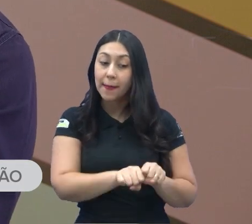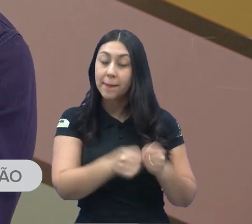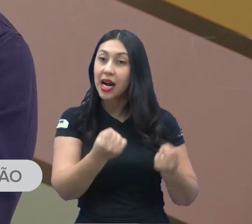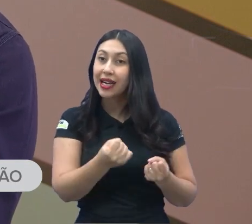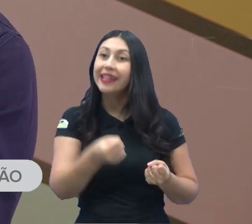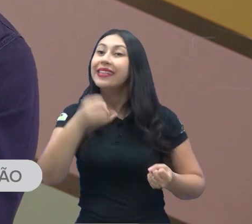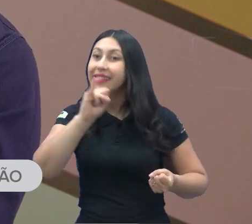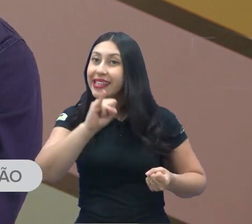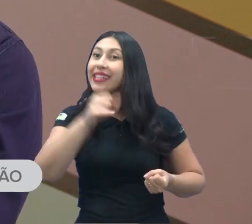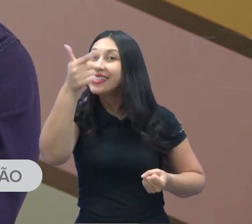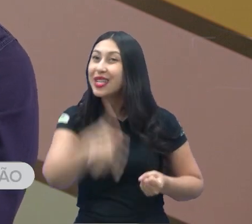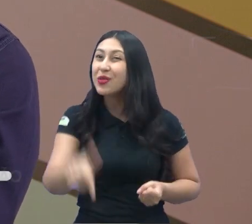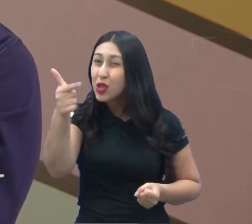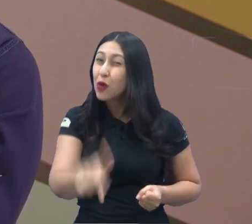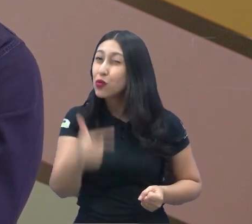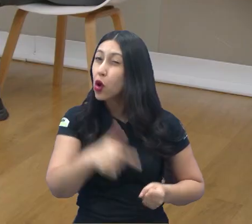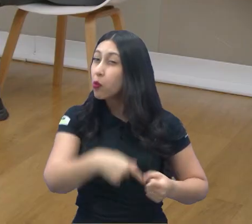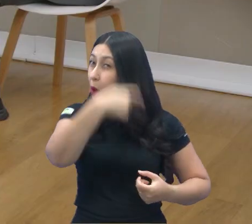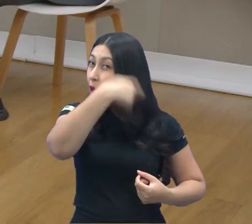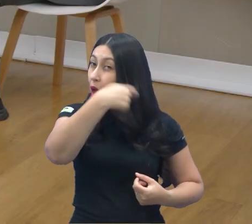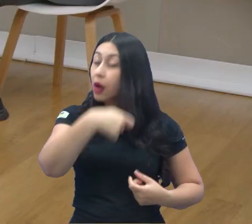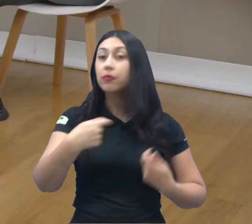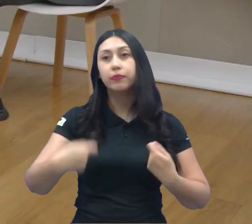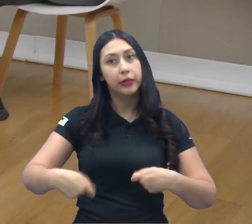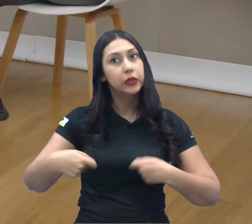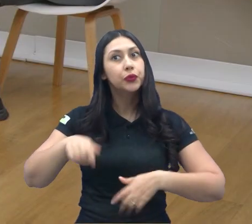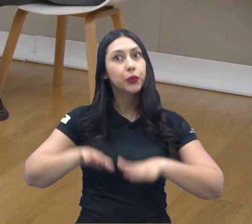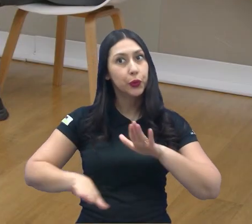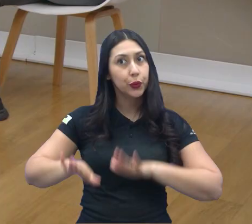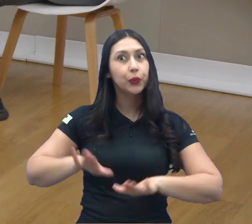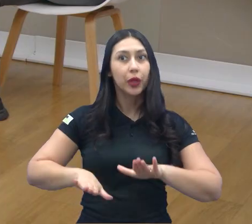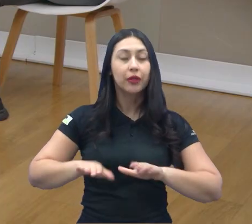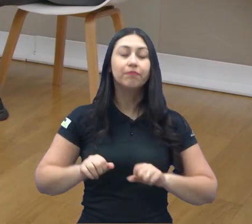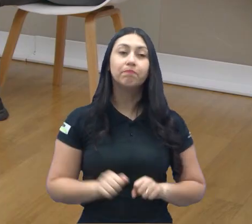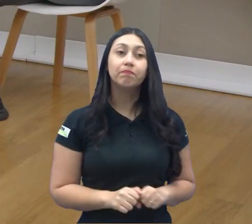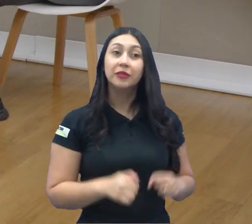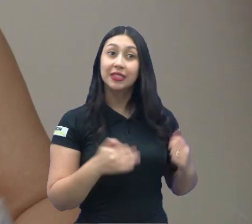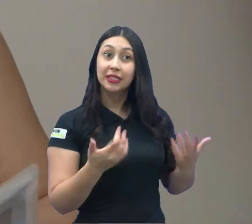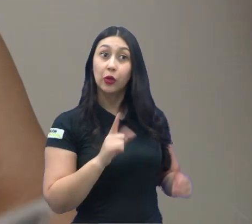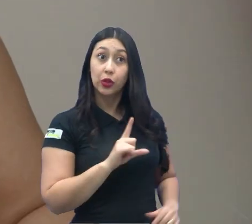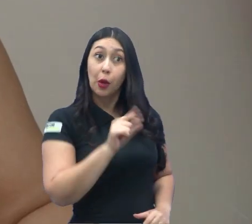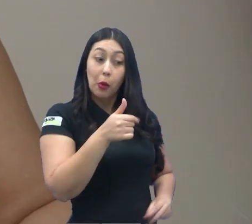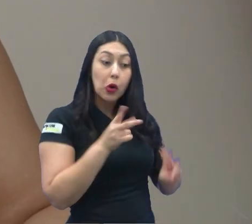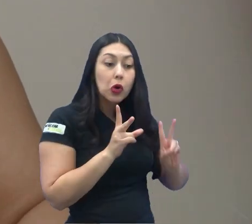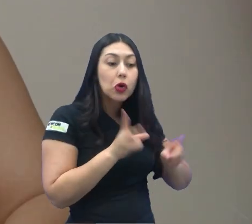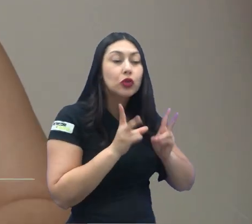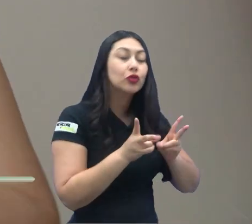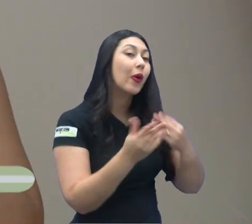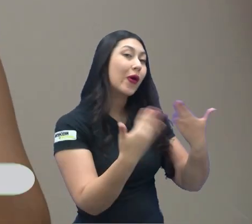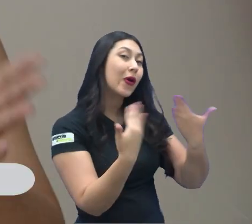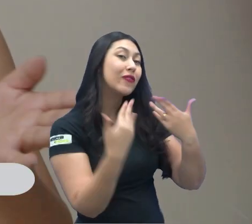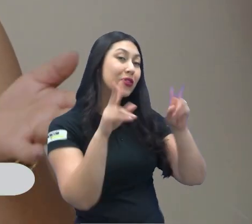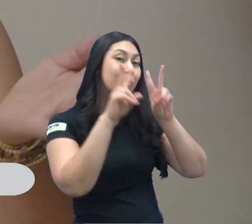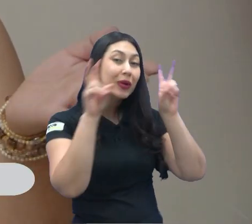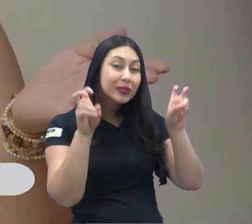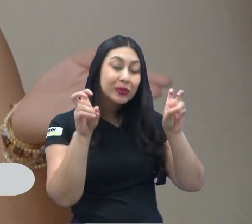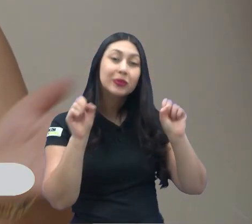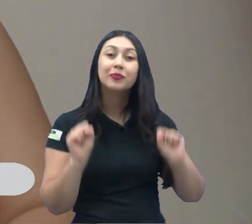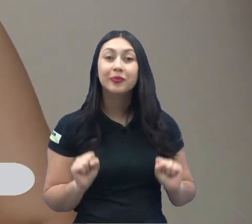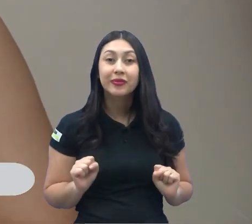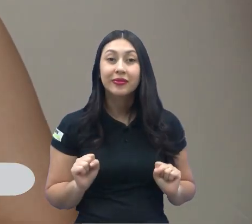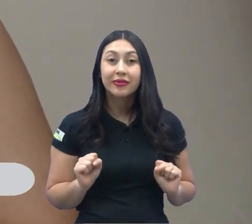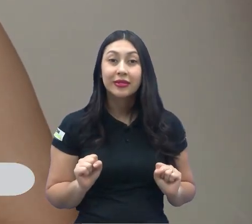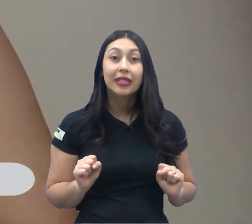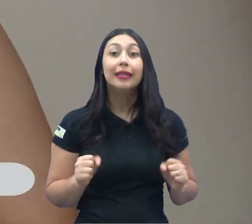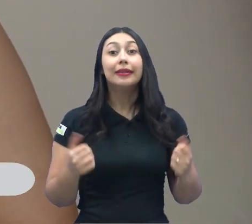química têm que tomar cuidado ali. Entendi. Bom, no próximo bloco a gente vai continuar conversando sobre esse assunto que está super interessante. Gente, depois de